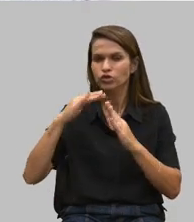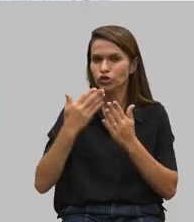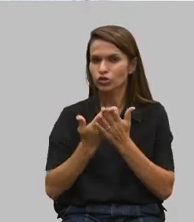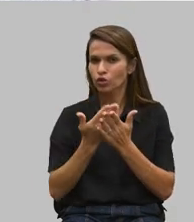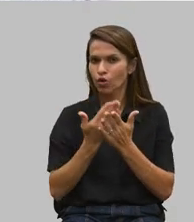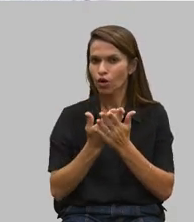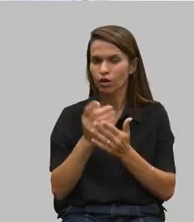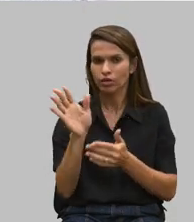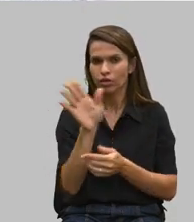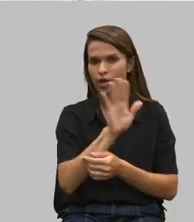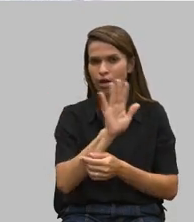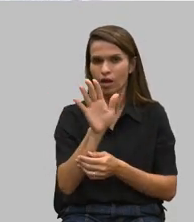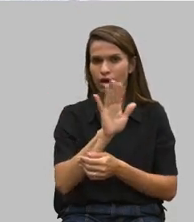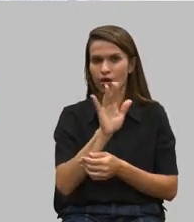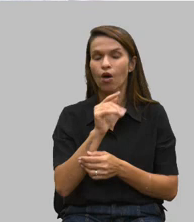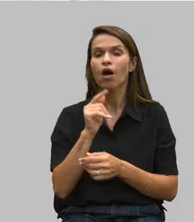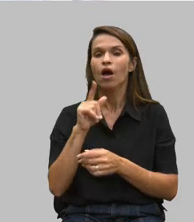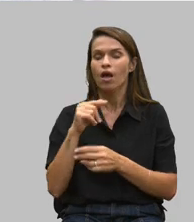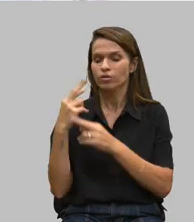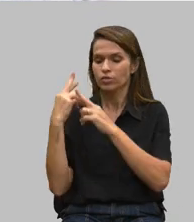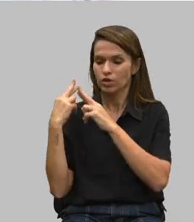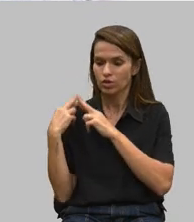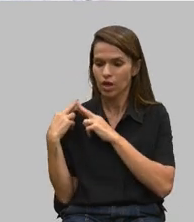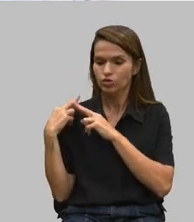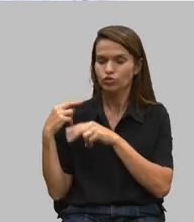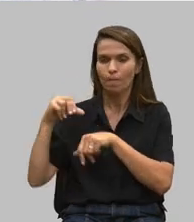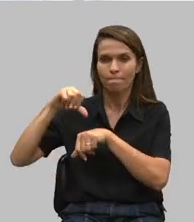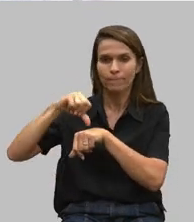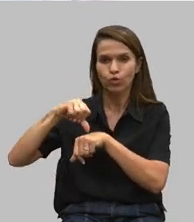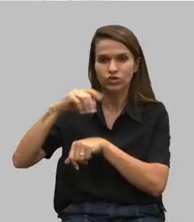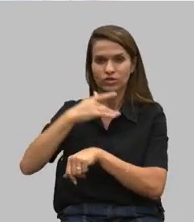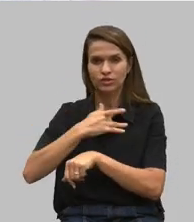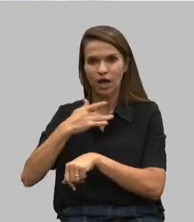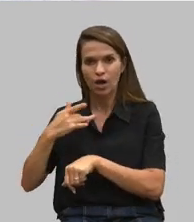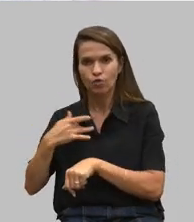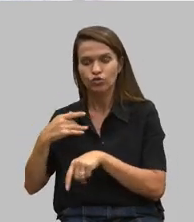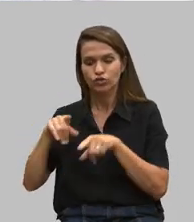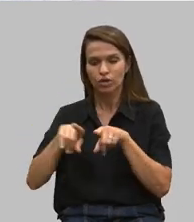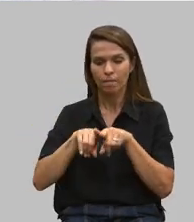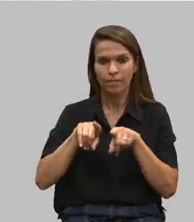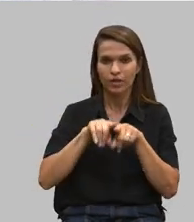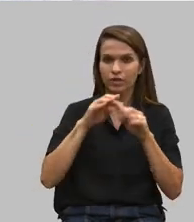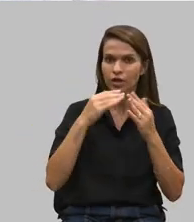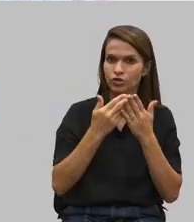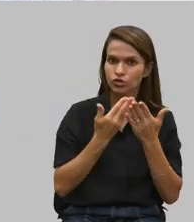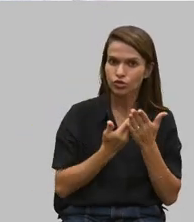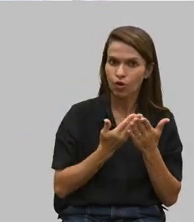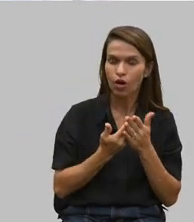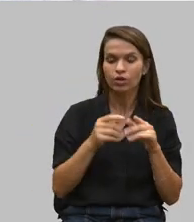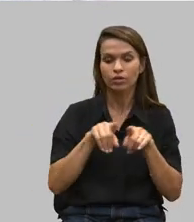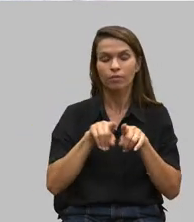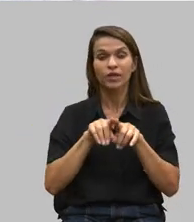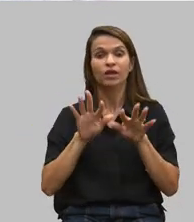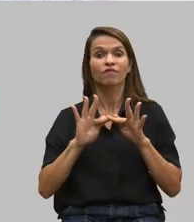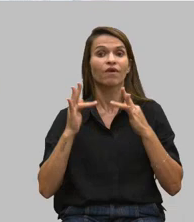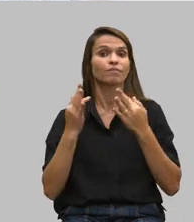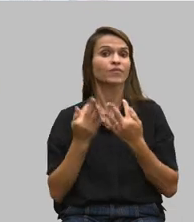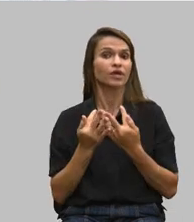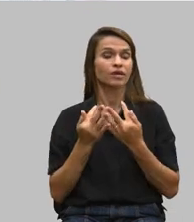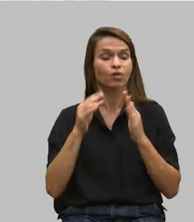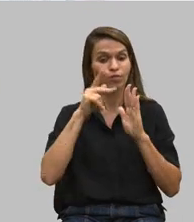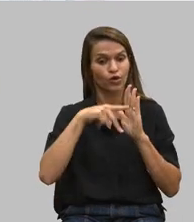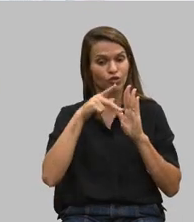é responsabilidade do posto de saúde ela é responsabilidade da escola ela é responsabilidade dos Pais projeto